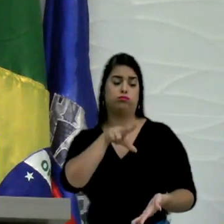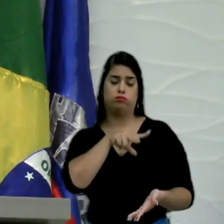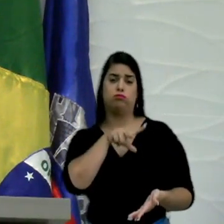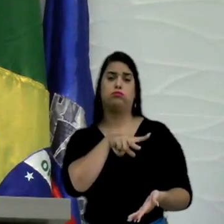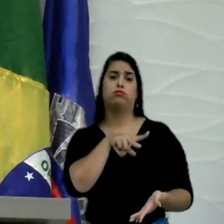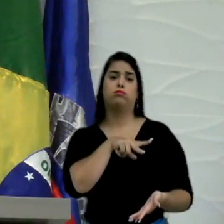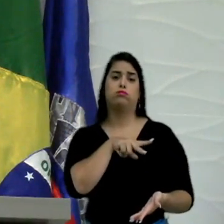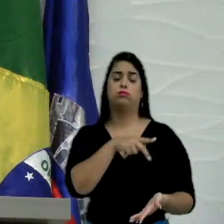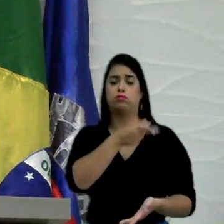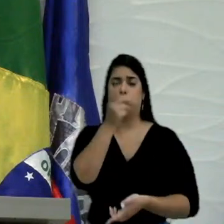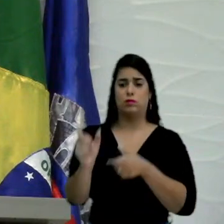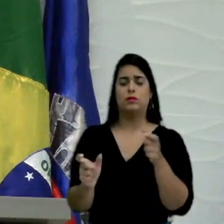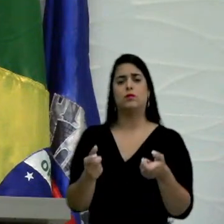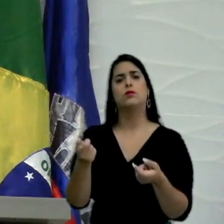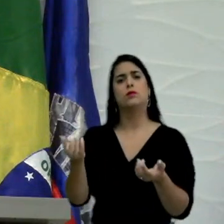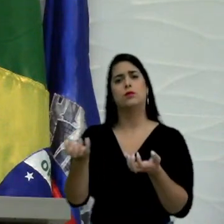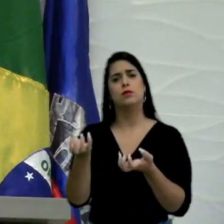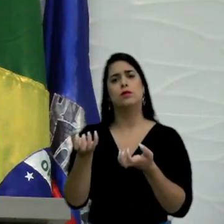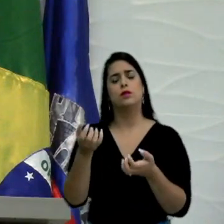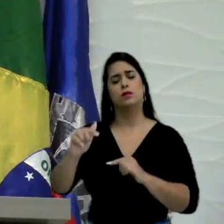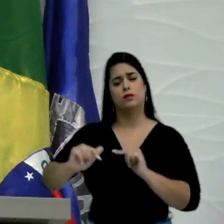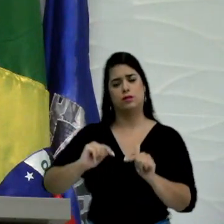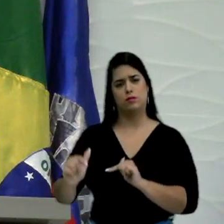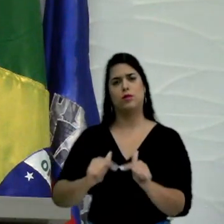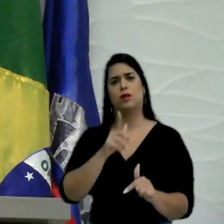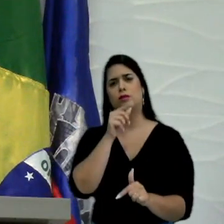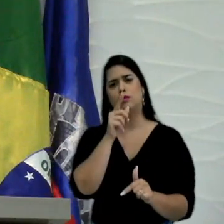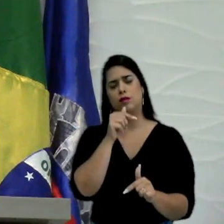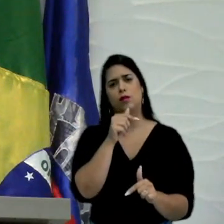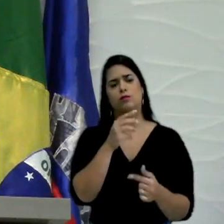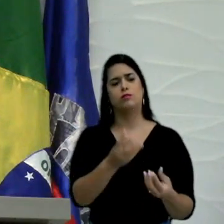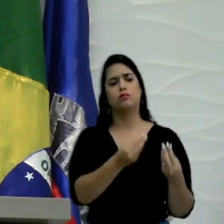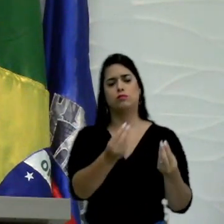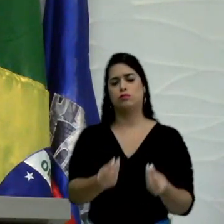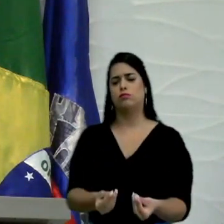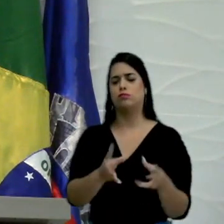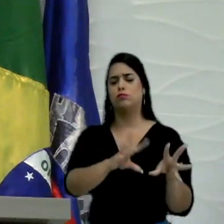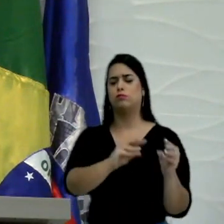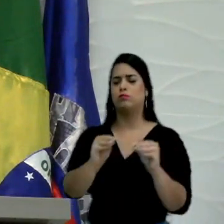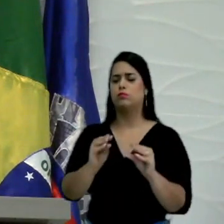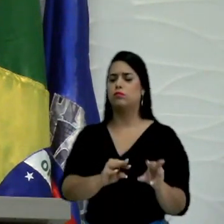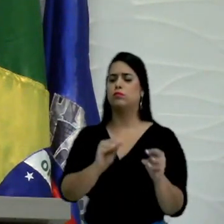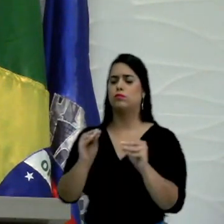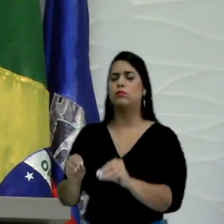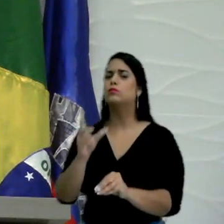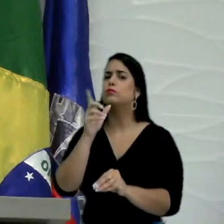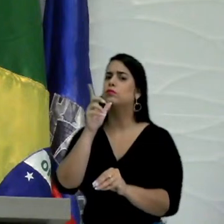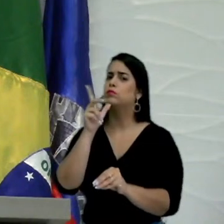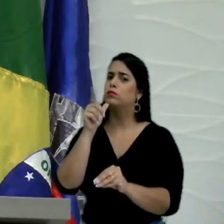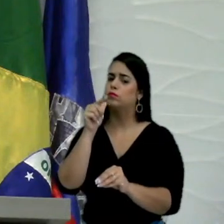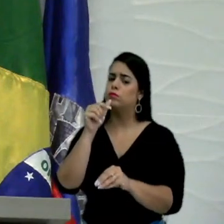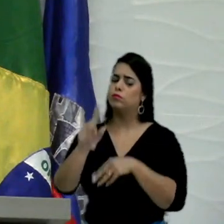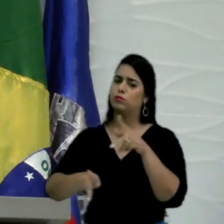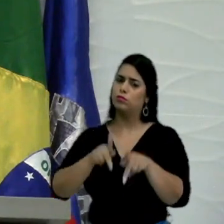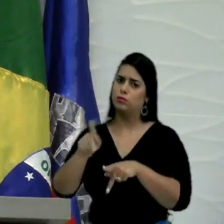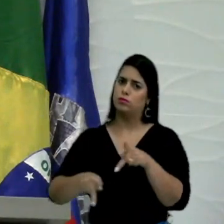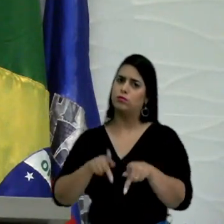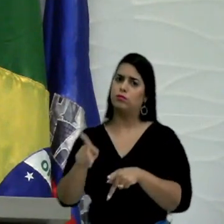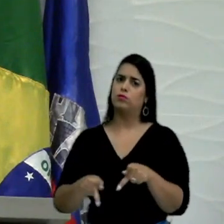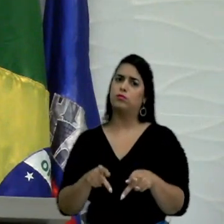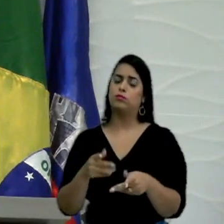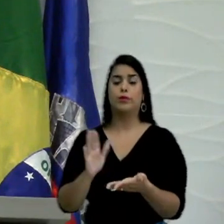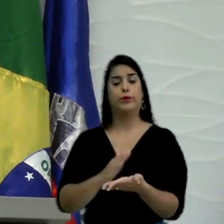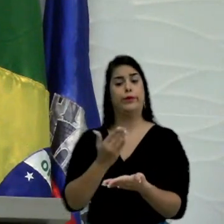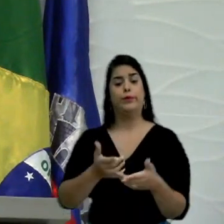fato quer trabalhar e colocar água em nossas torneiras. Porque a água que deveria ir para o nosso povo pode estar indo para qualquer lugar, menos para